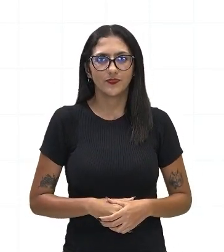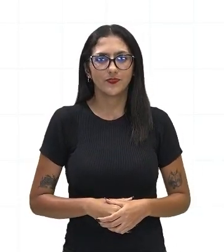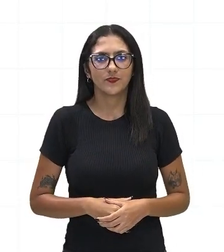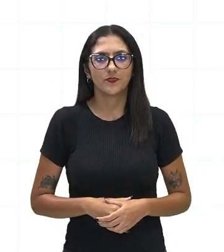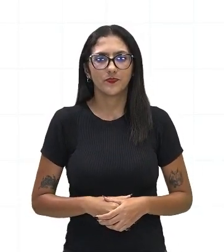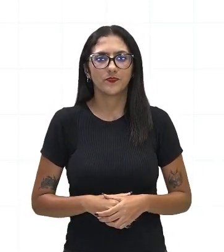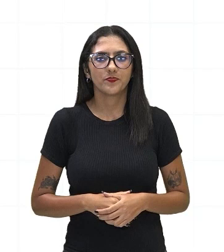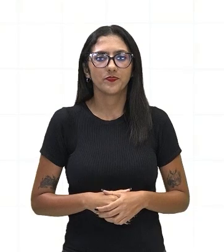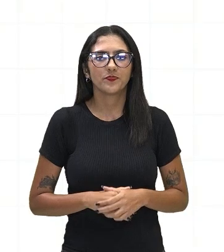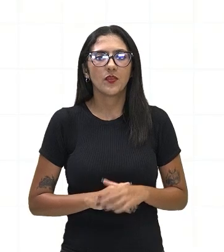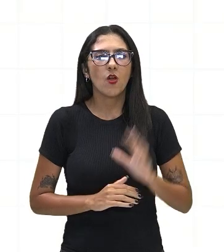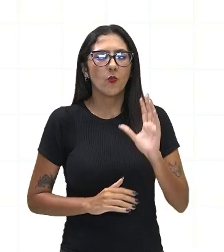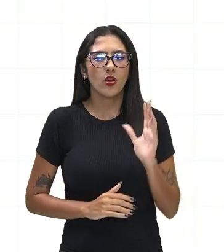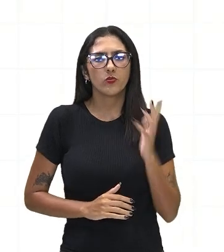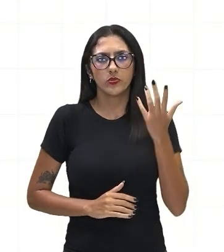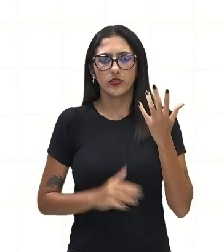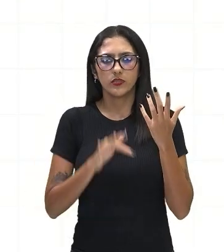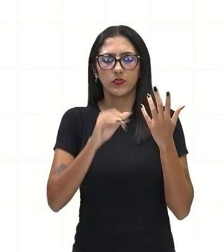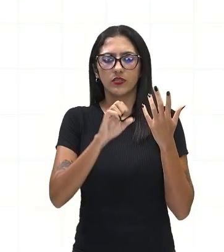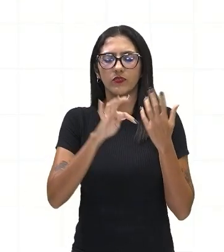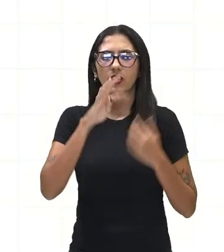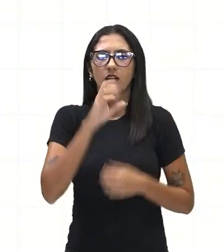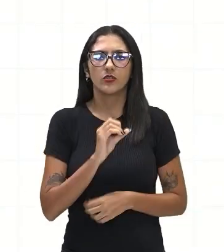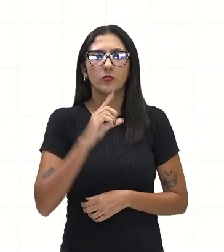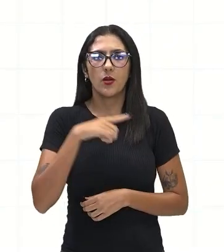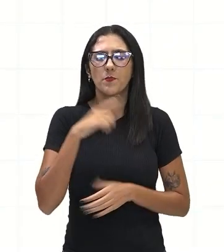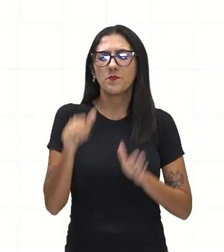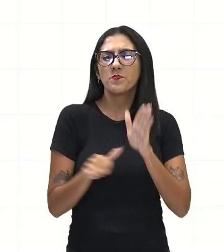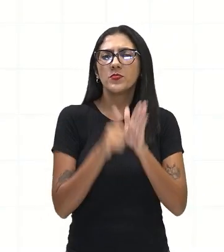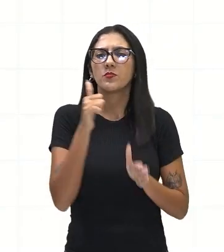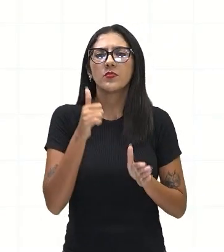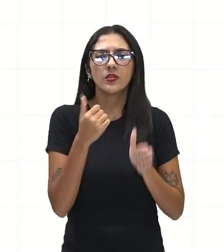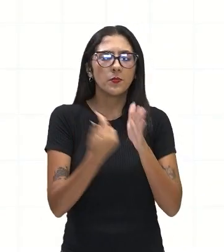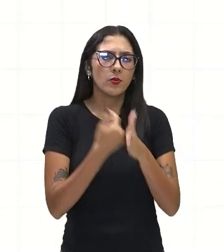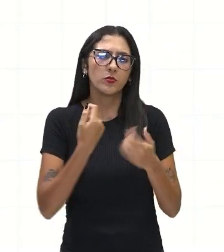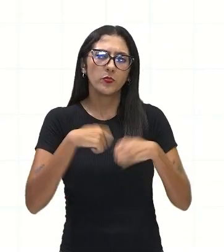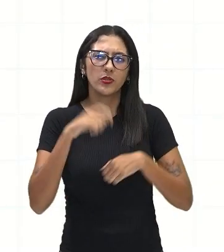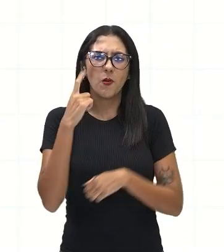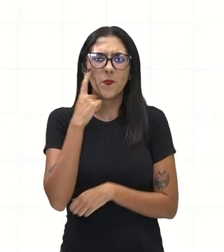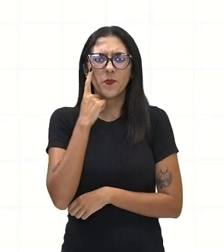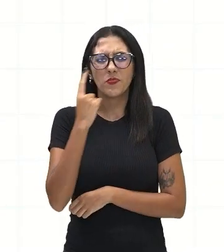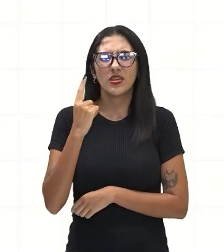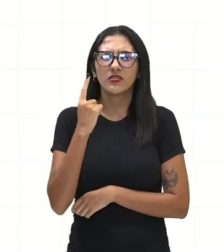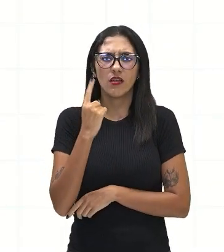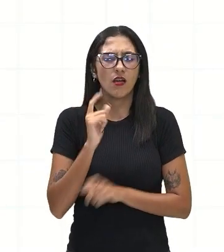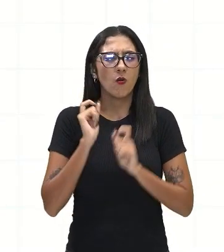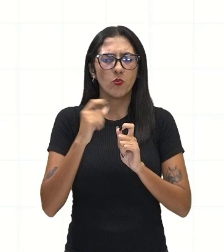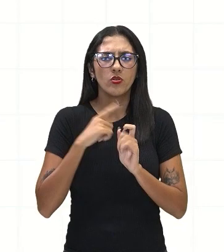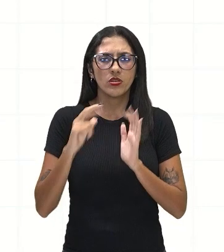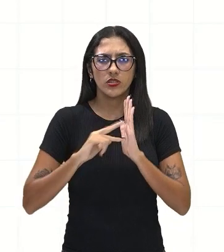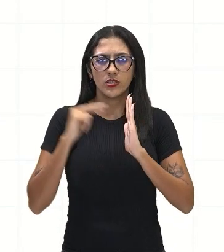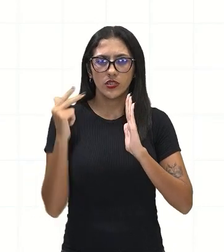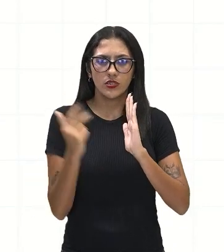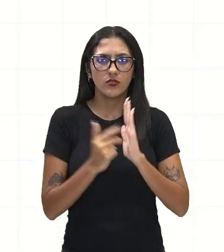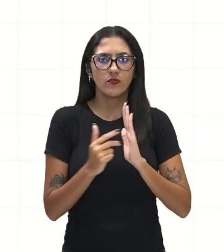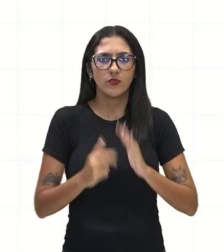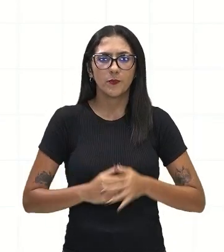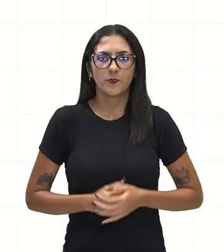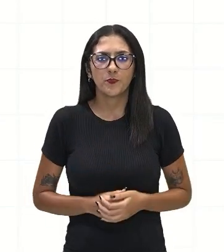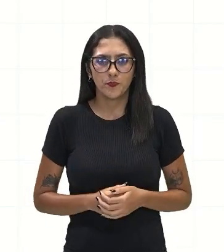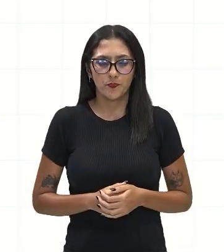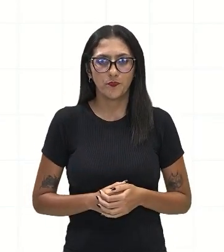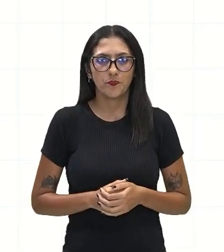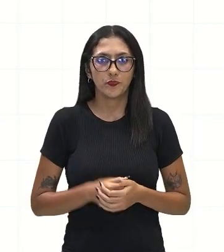Fato. O que é fato? É a primeira pergunta que eu devo me fazer. O que é o fato? O fato é algo